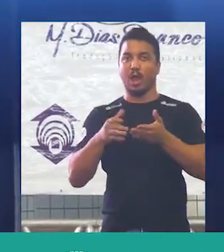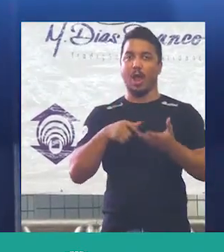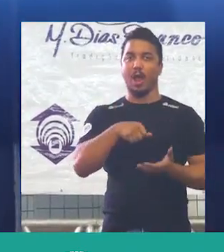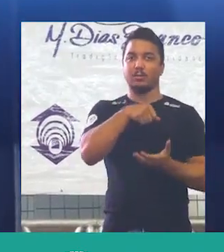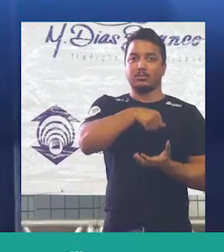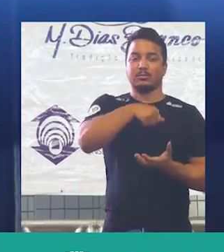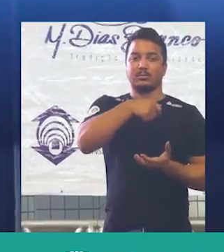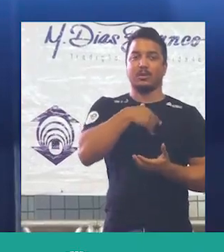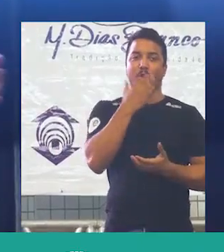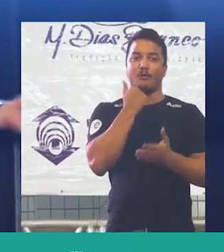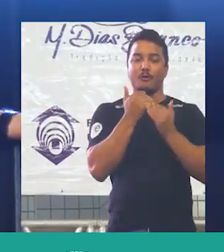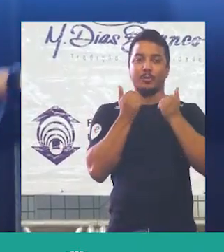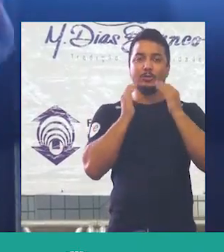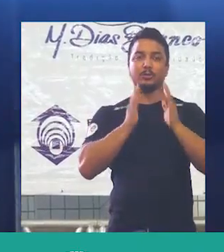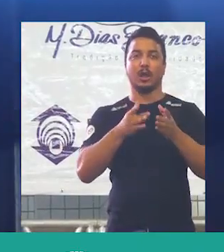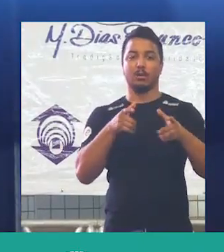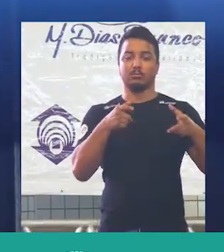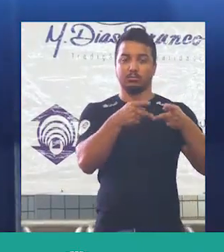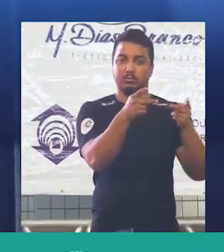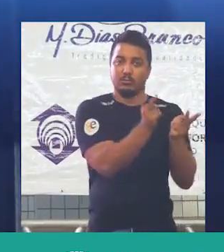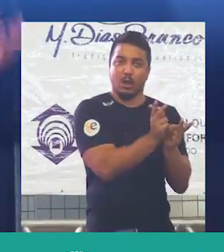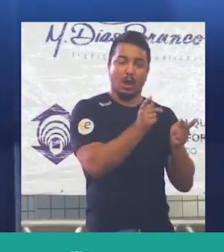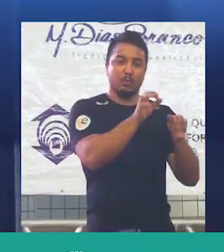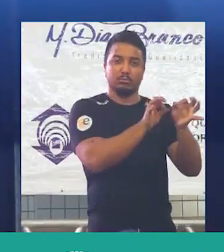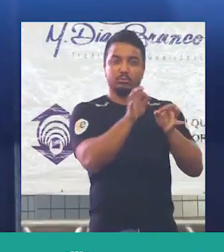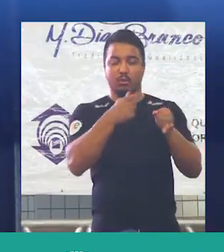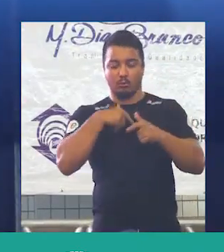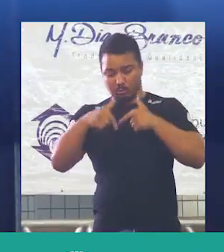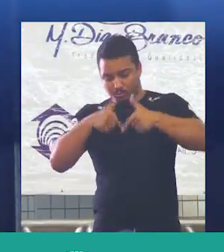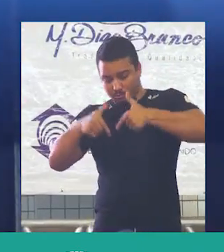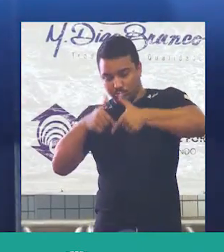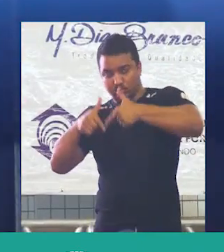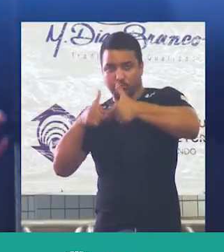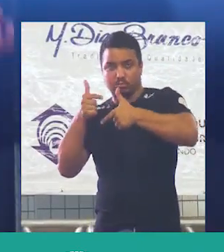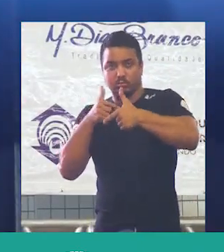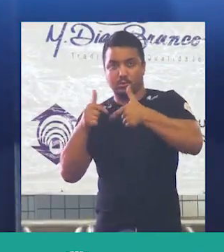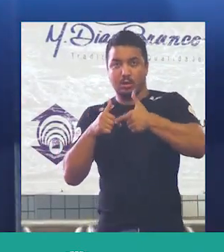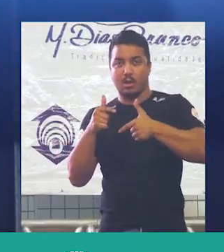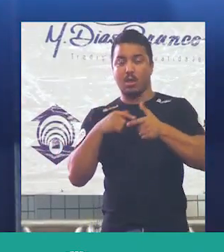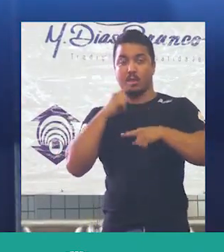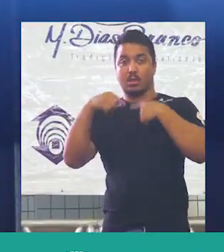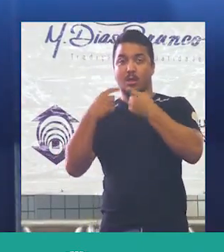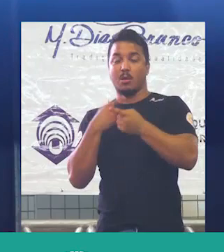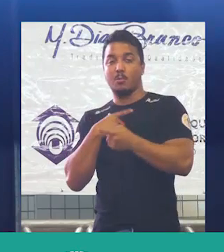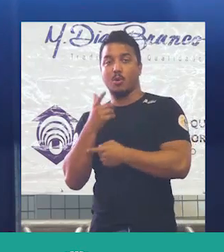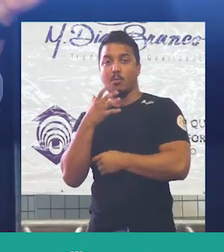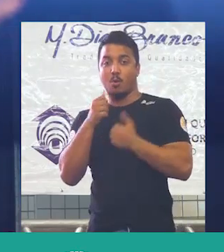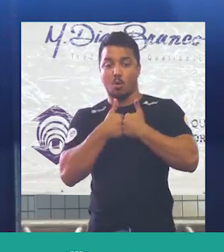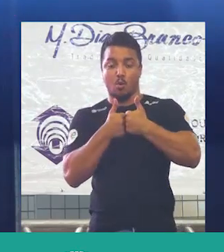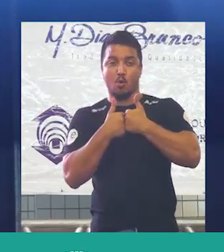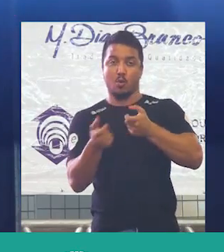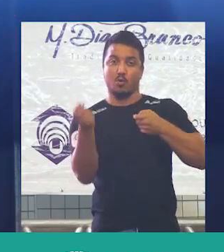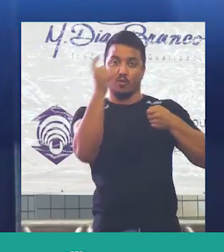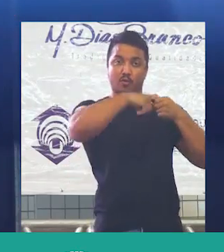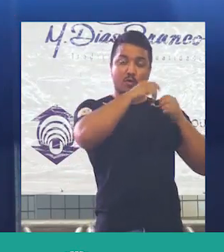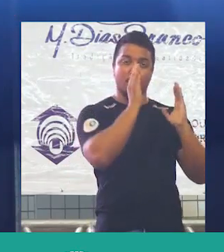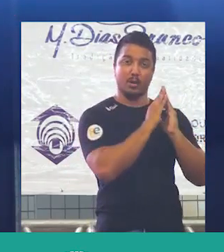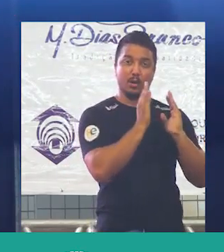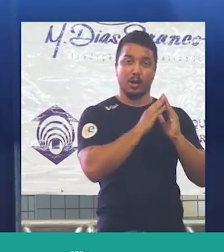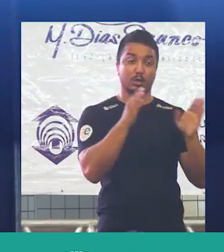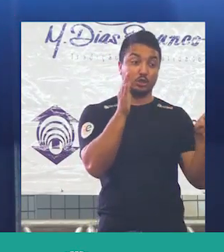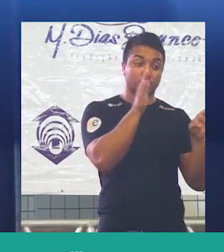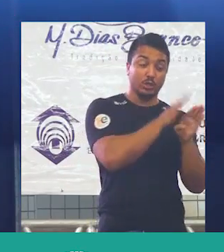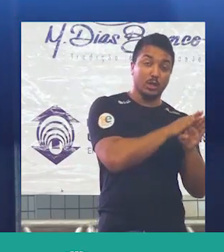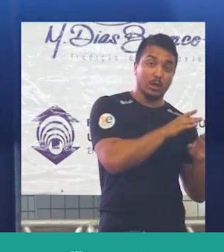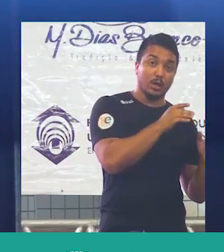quentinha já pronta para o meu serviço. Aí eu vou, trabalho, como ali no serviço, depois eu pego o meu ônibus, volto para casa. Quando eu